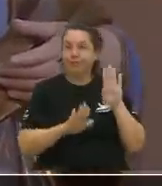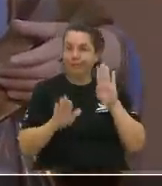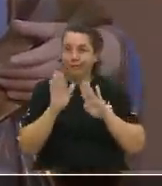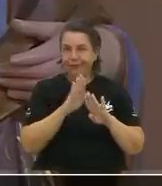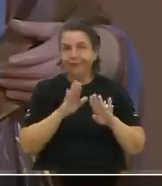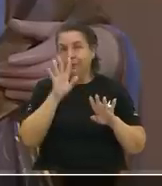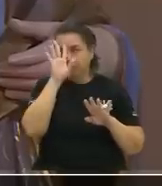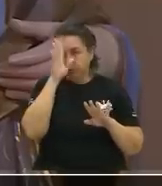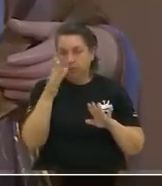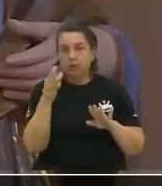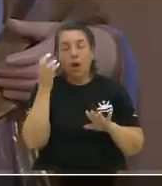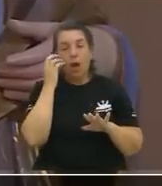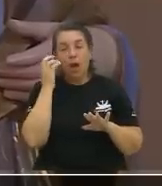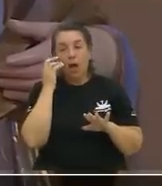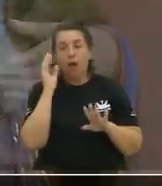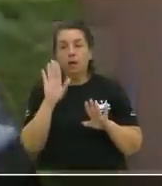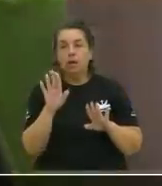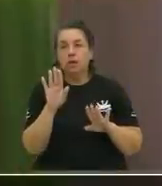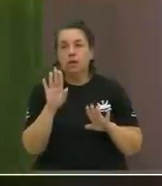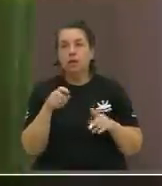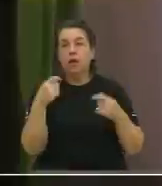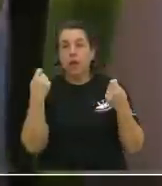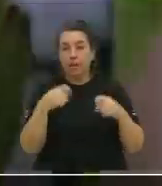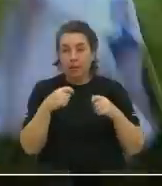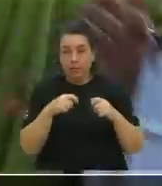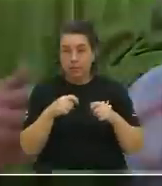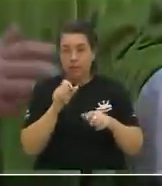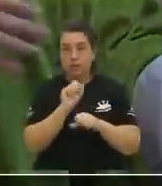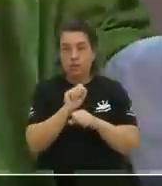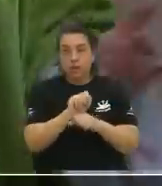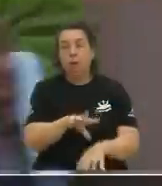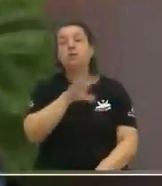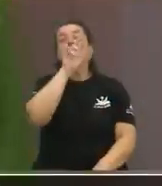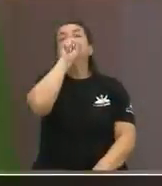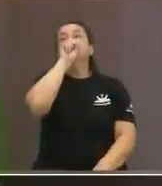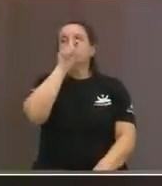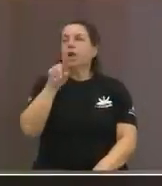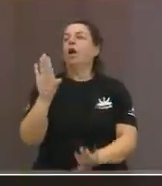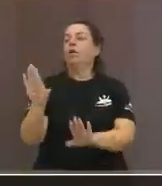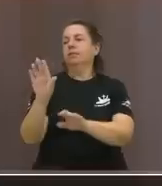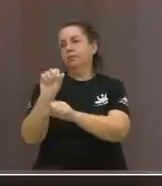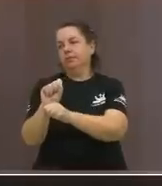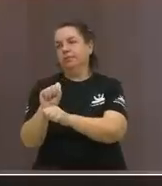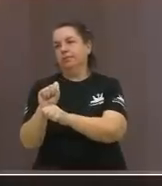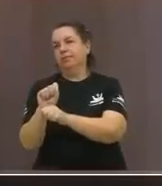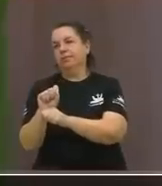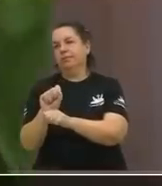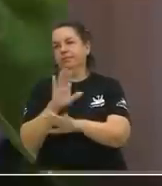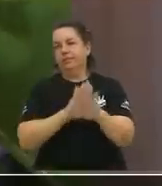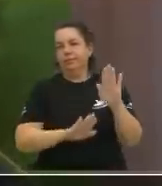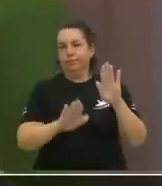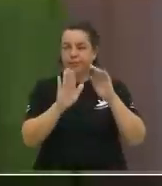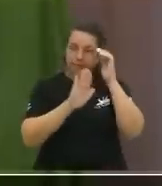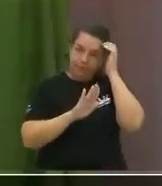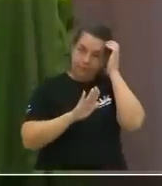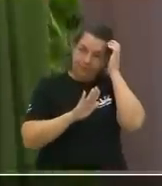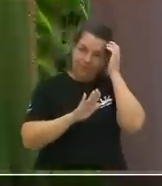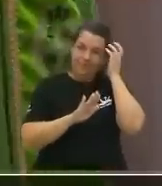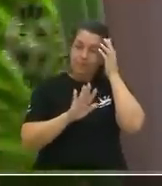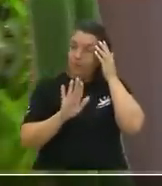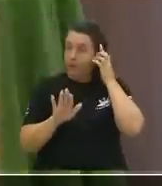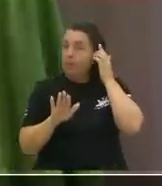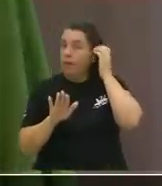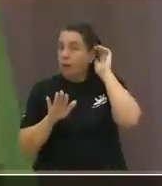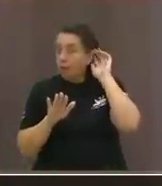no rádio, a pessoa começa a falar, eu tenho que esperar ela respirar para falar alguma coisa. Cuidado, não monopoliza a conversa em